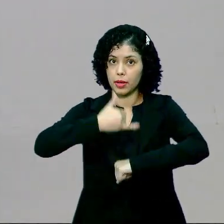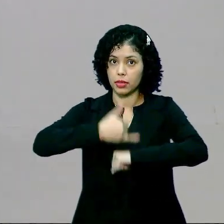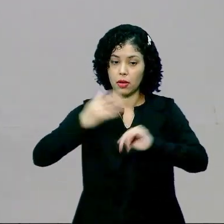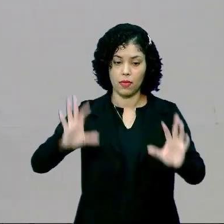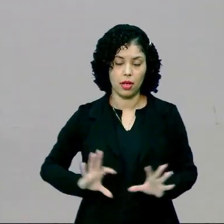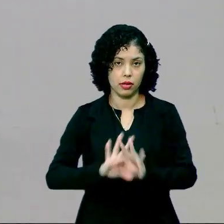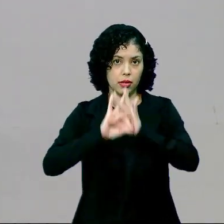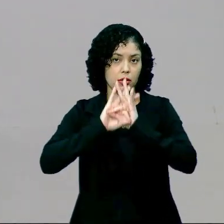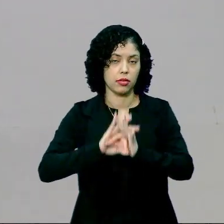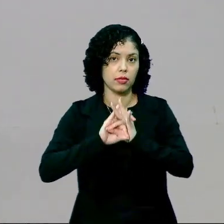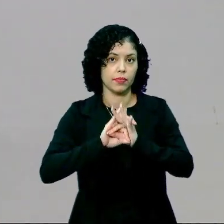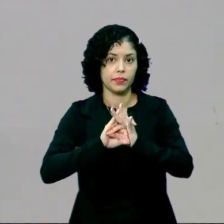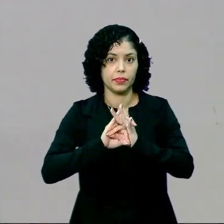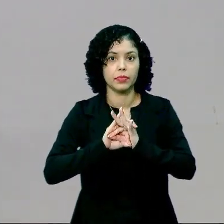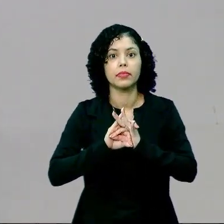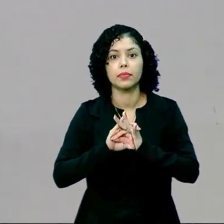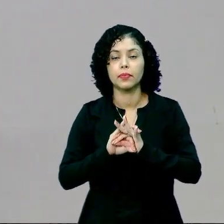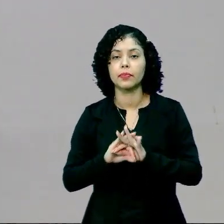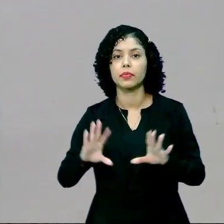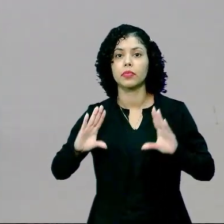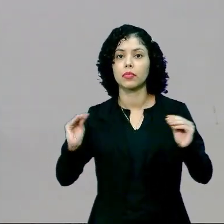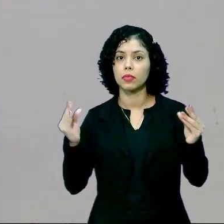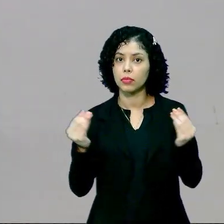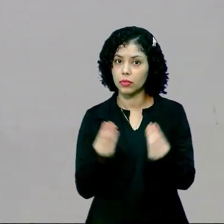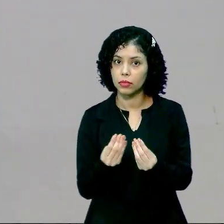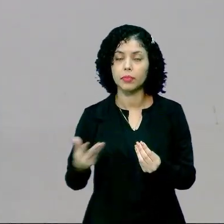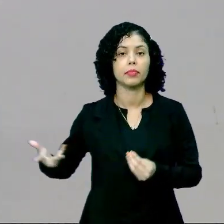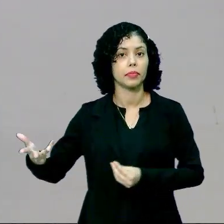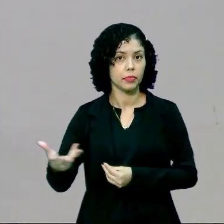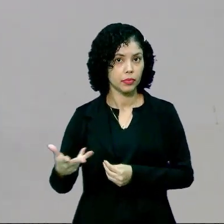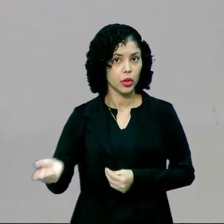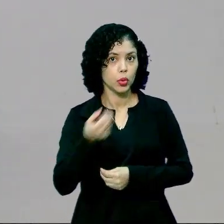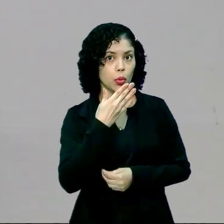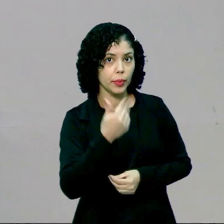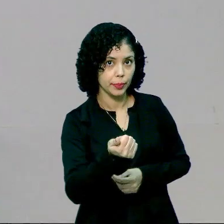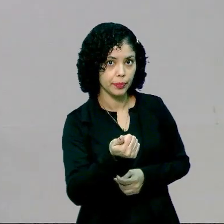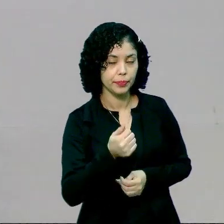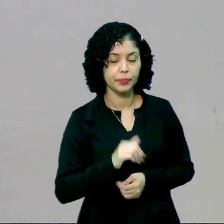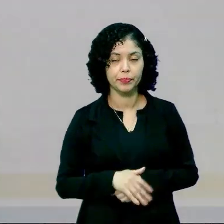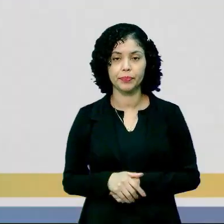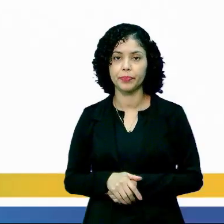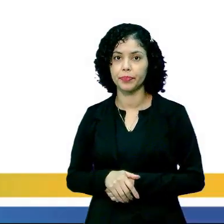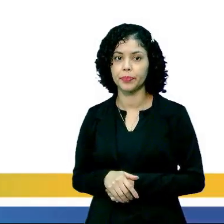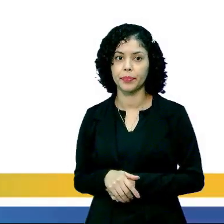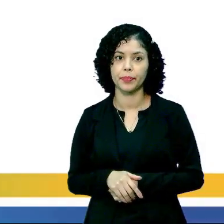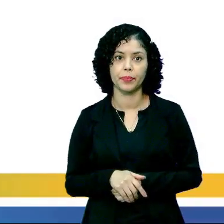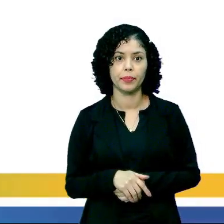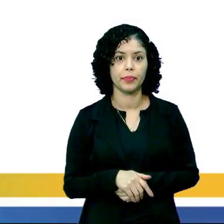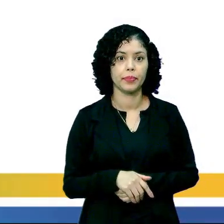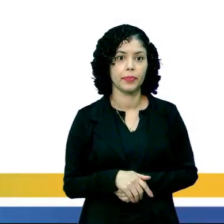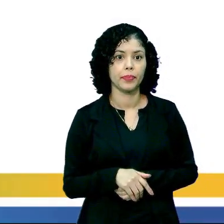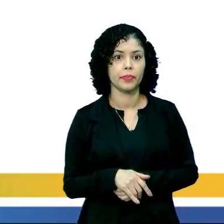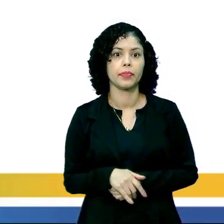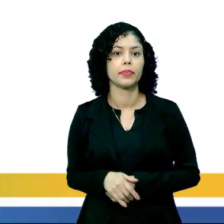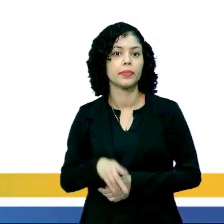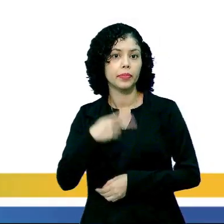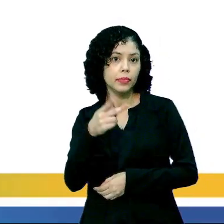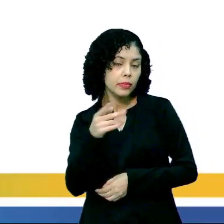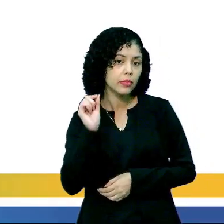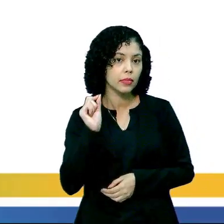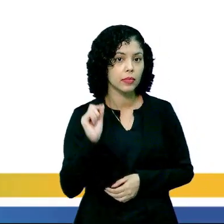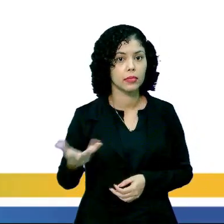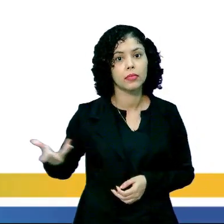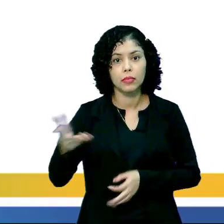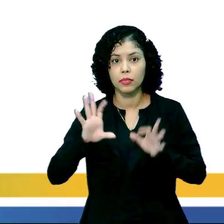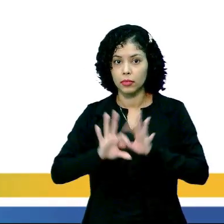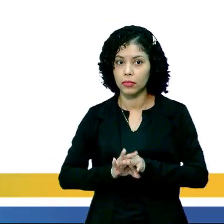ligados à hidroxilas Elas serão substâncias básicas tudo bem Vamos acompanhar na tela a reine falou Para gente que